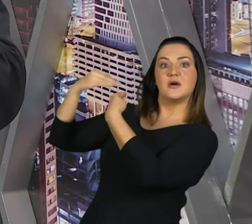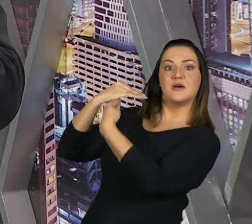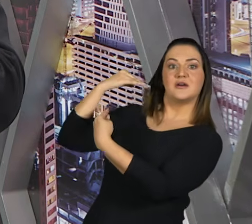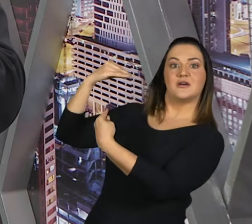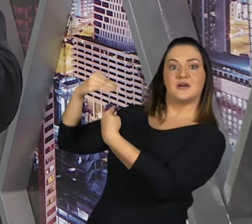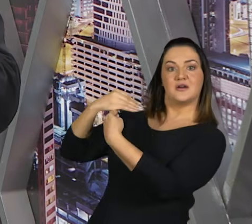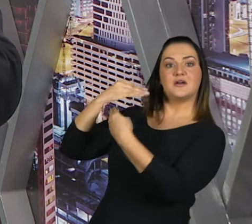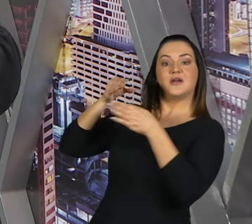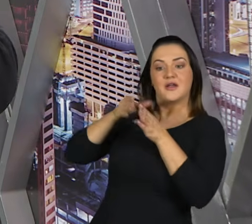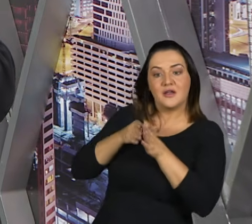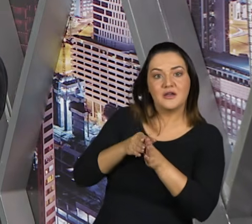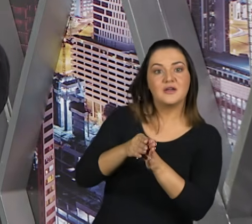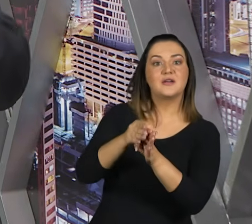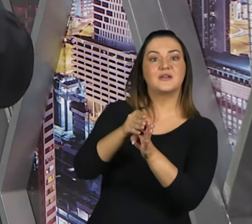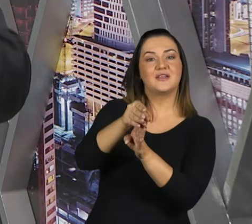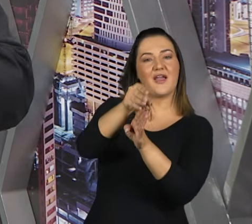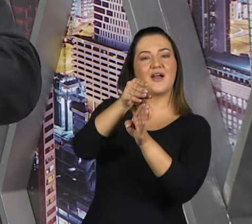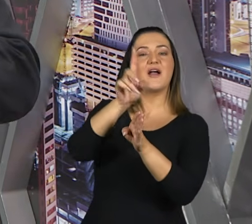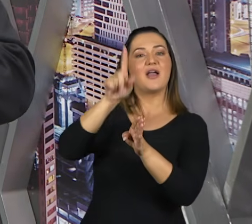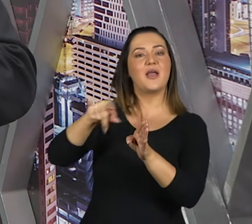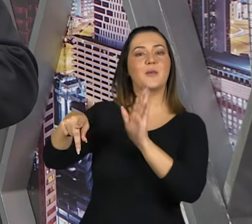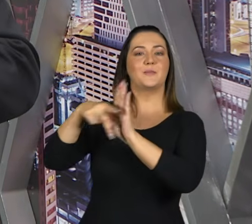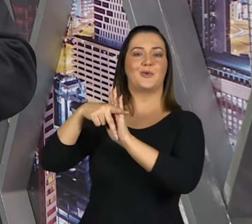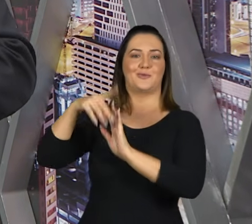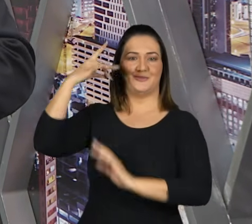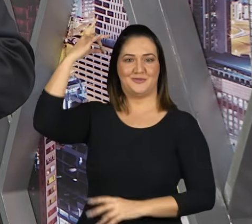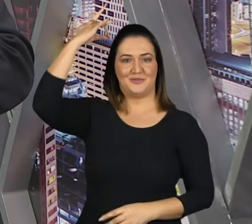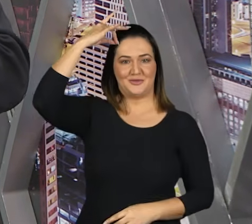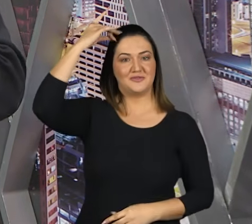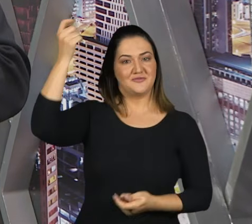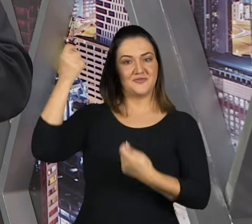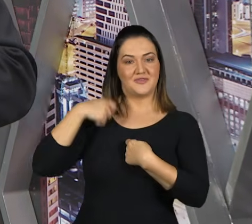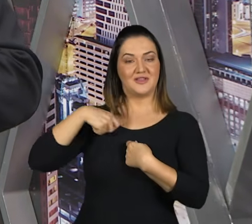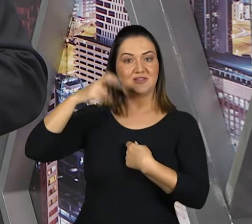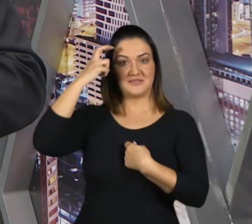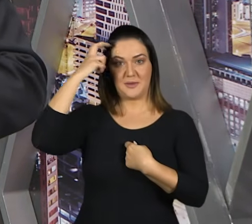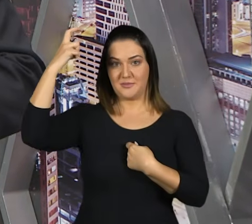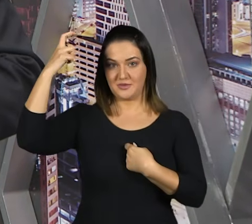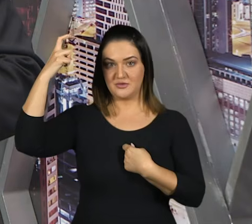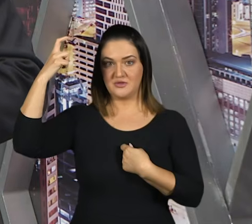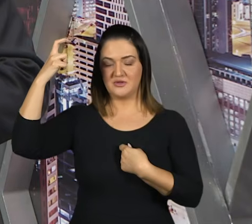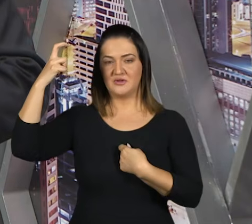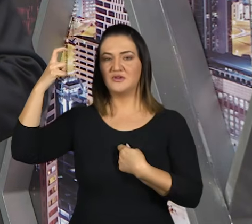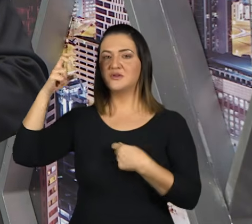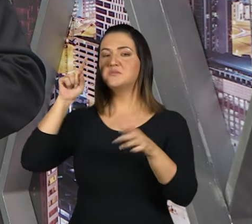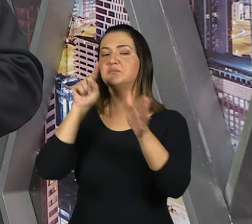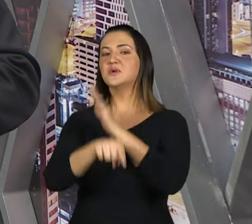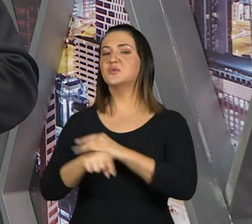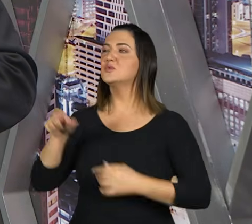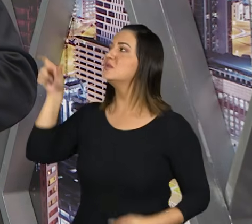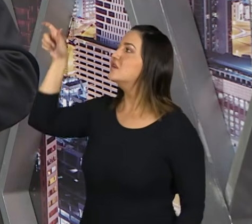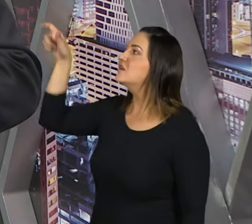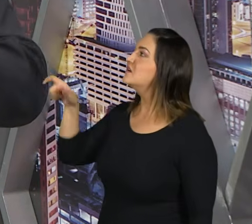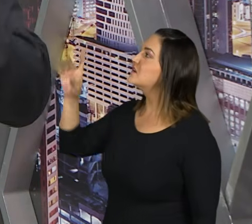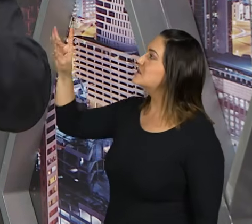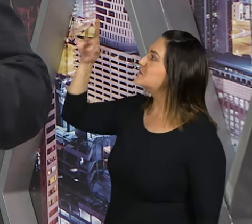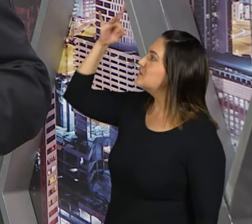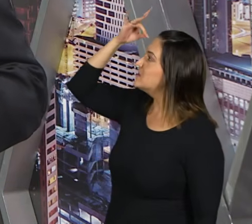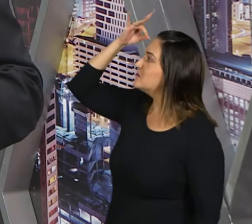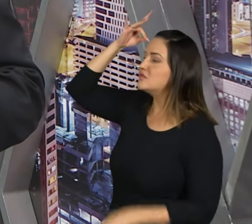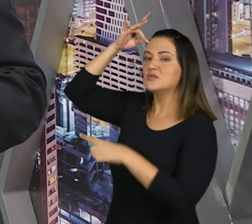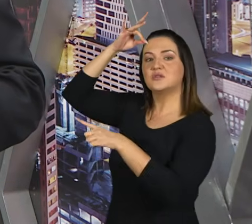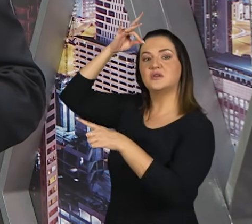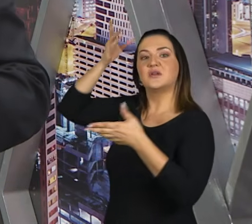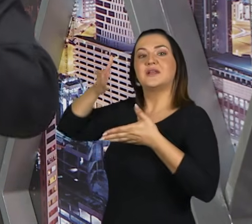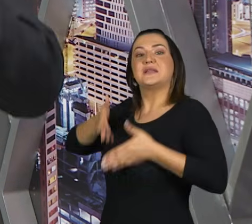nos dar o direcionamento, a sabedoria, é o próprio Espírito Santo. Quem é Ele? Desde quando